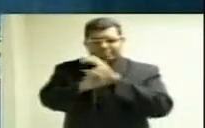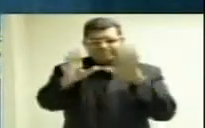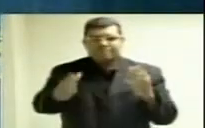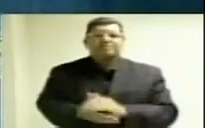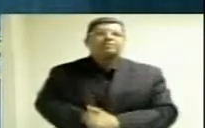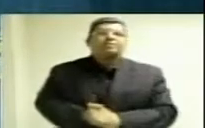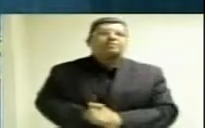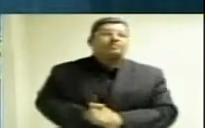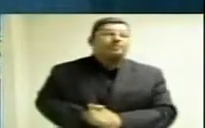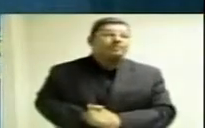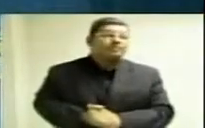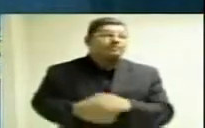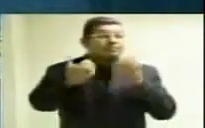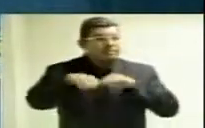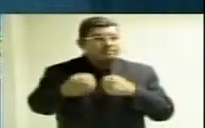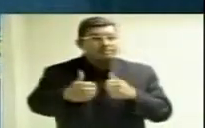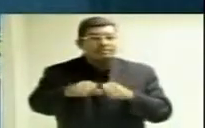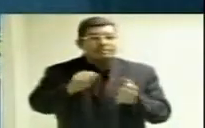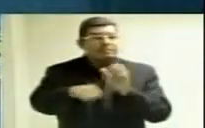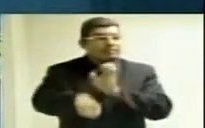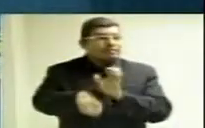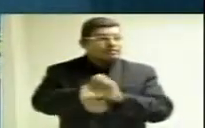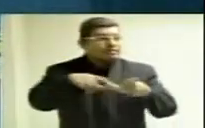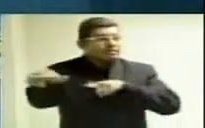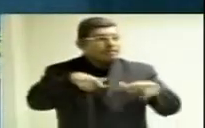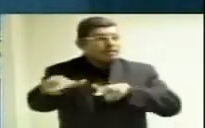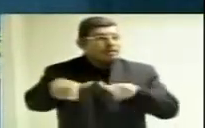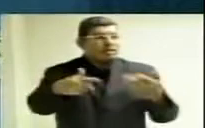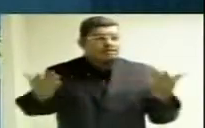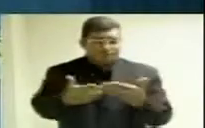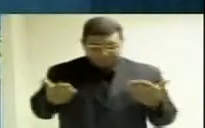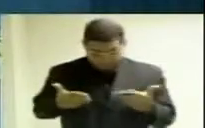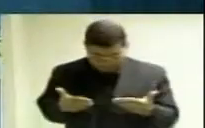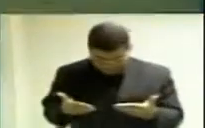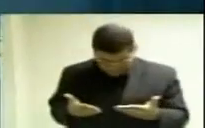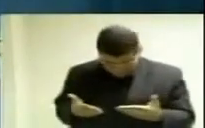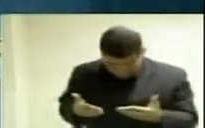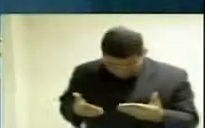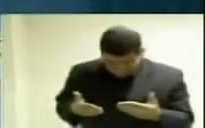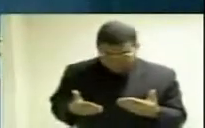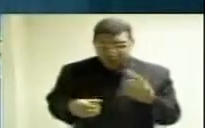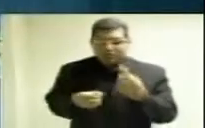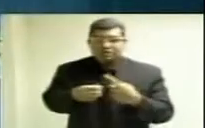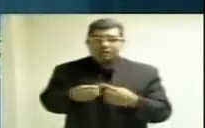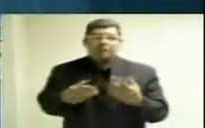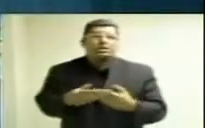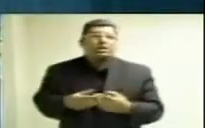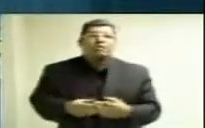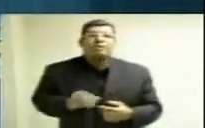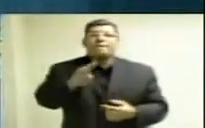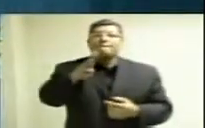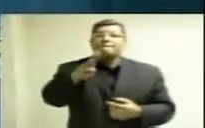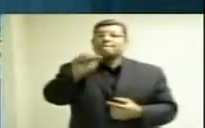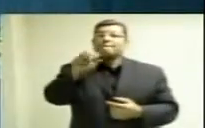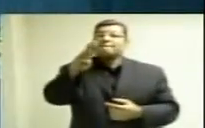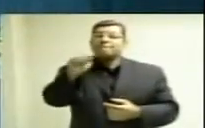quadrilha. É preciso o Estado enfrentar essa questão com seriedade. A situação do interior do Estado é uma bomba